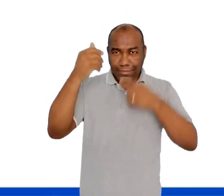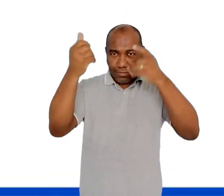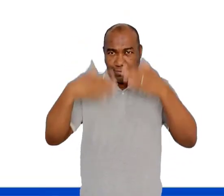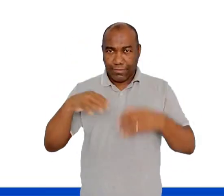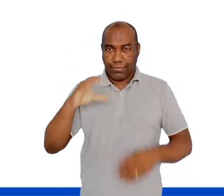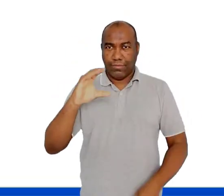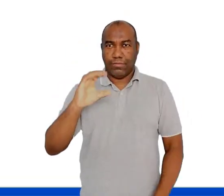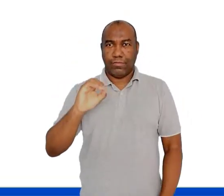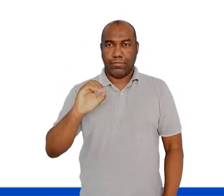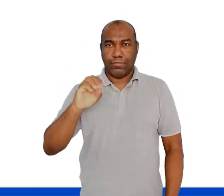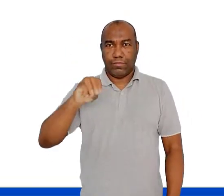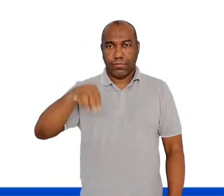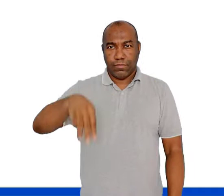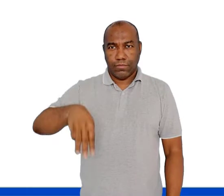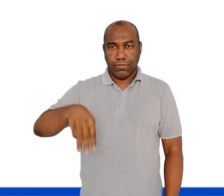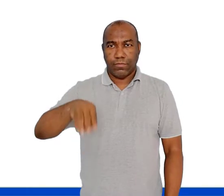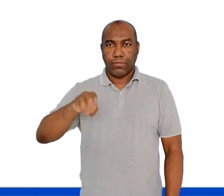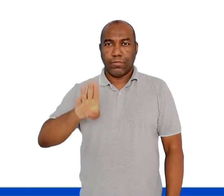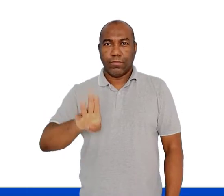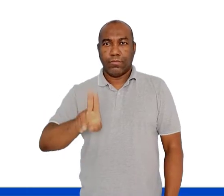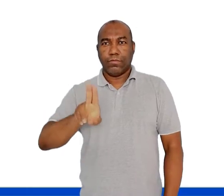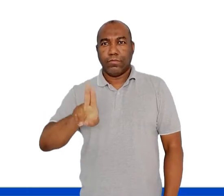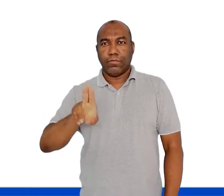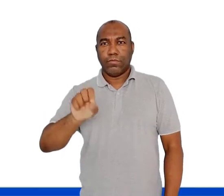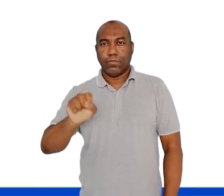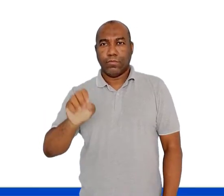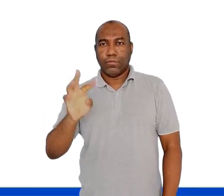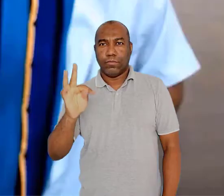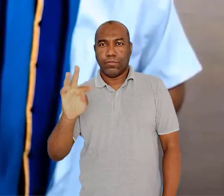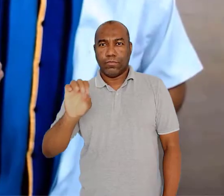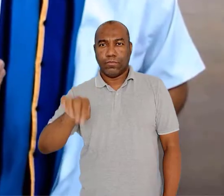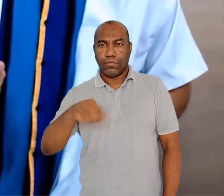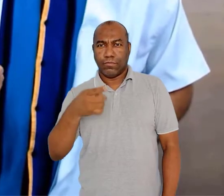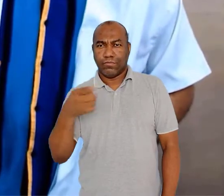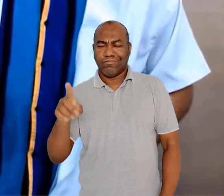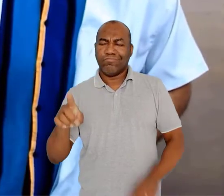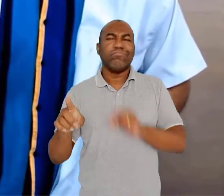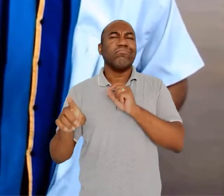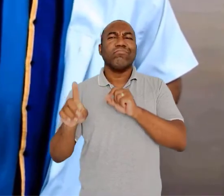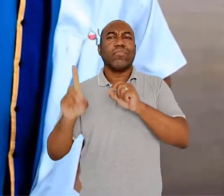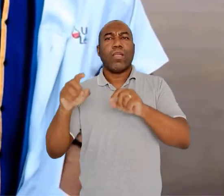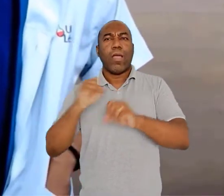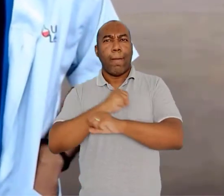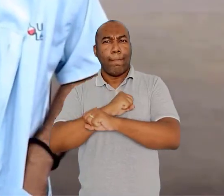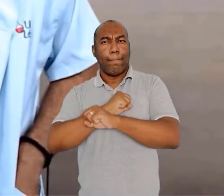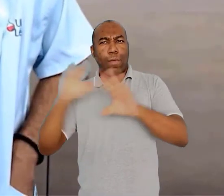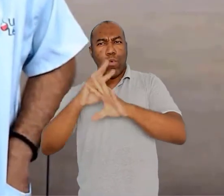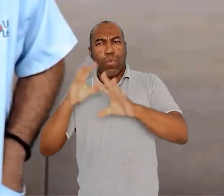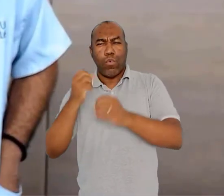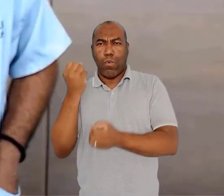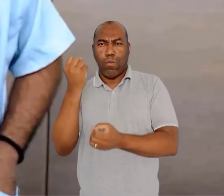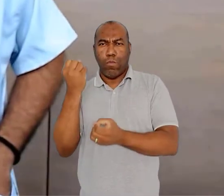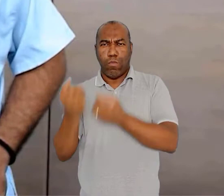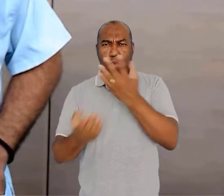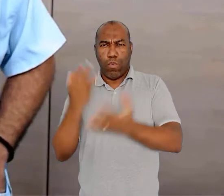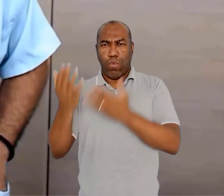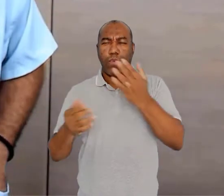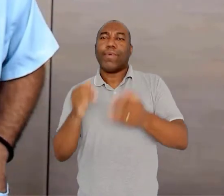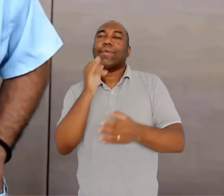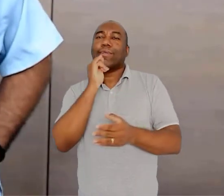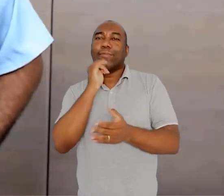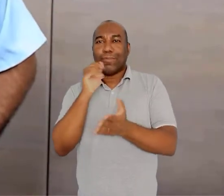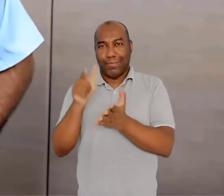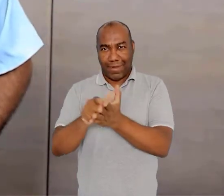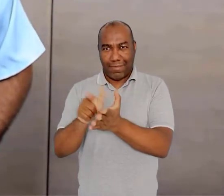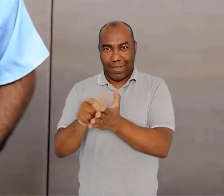ou queima, ontem eu falei para vocês que toda combustão é uma reação química exotérmica. Queima do papel, a queima da